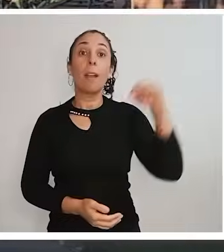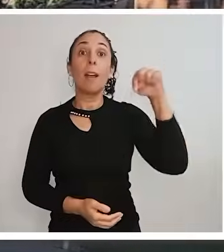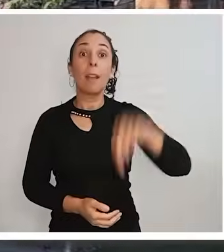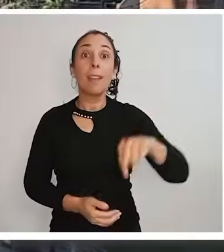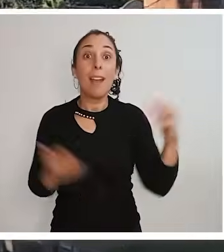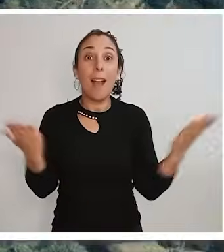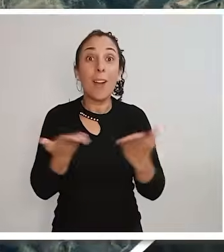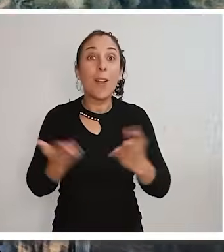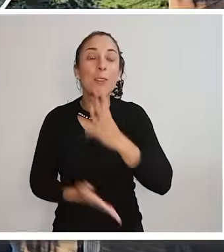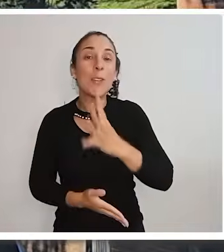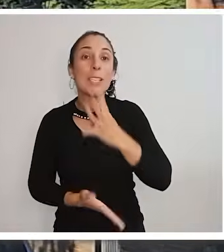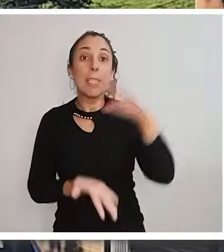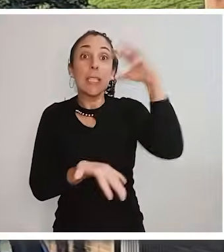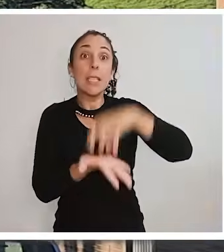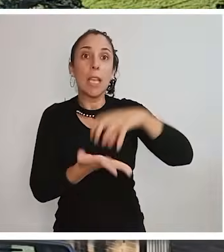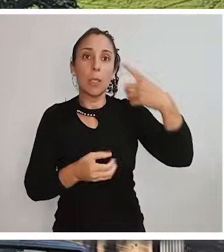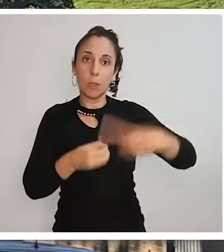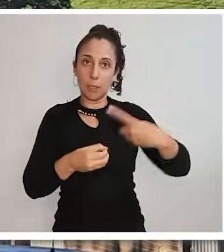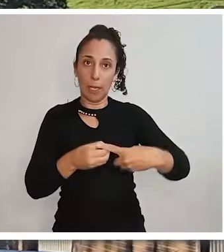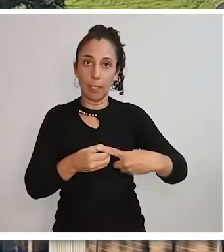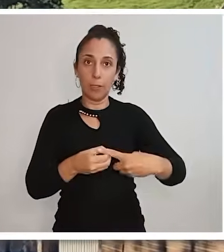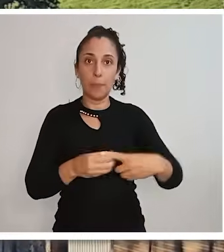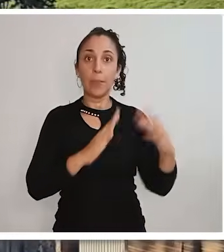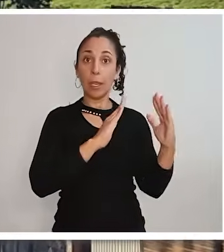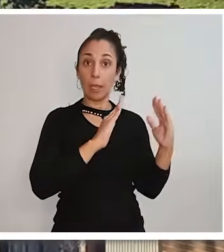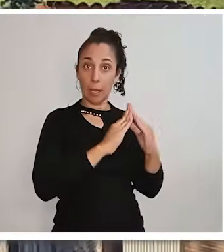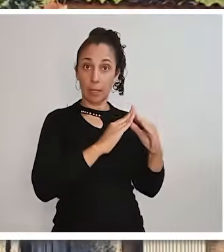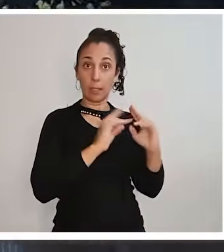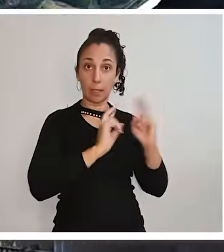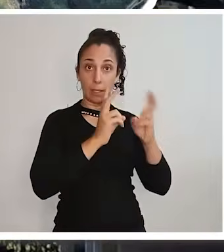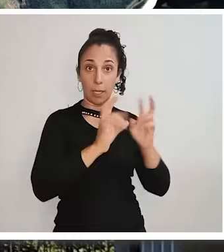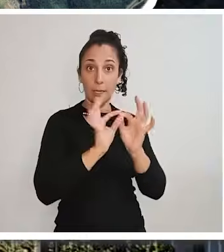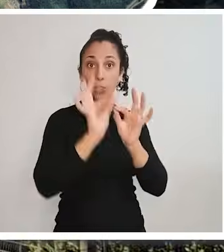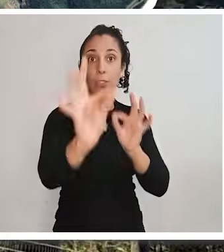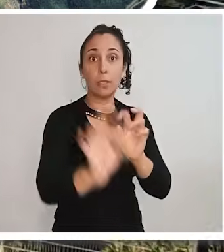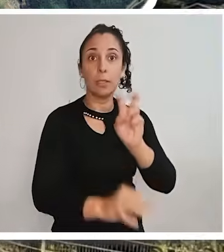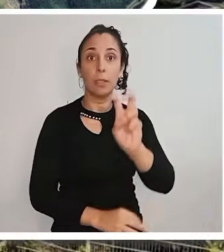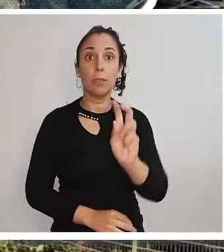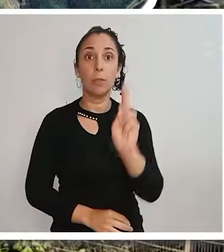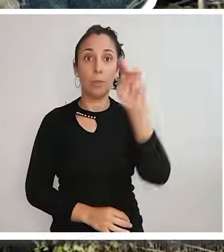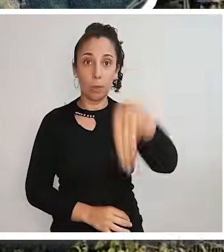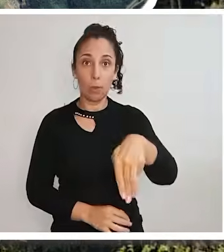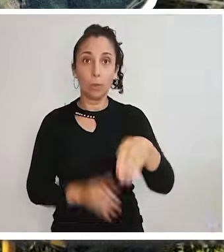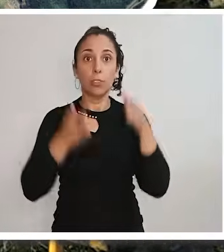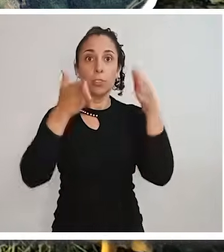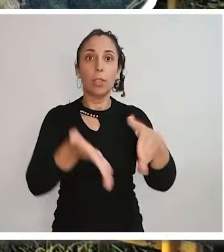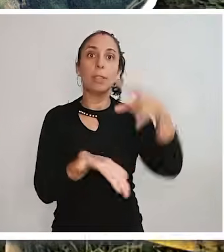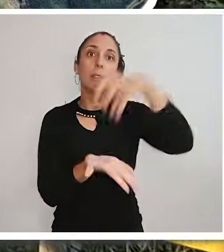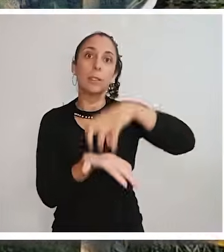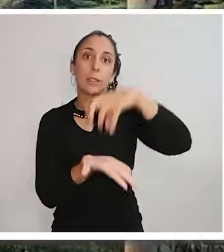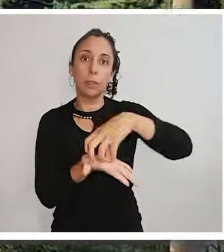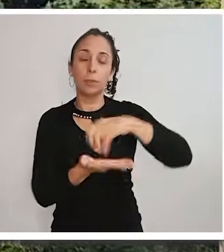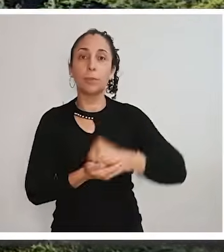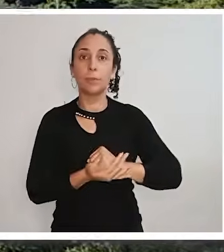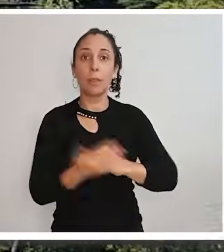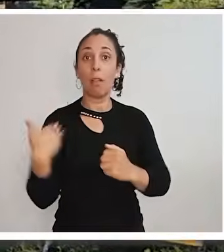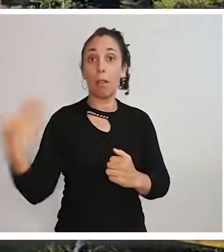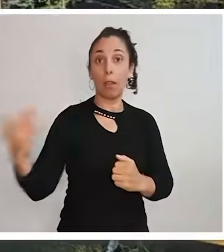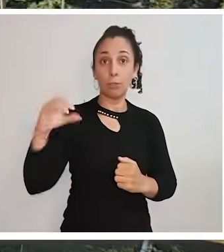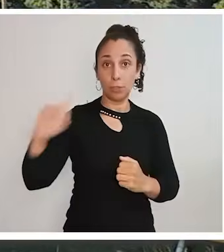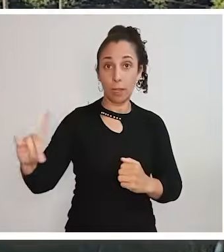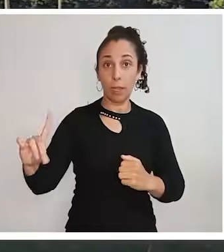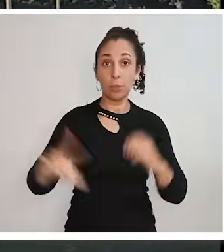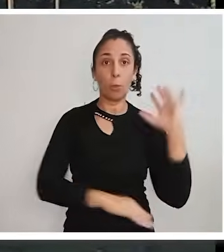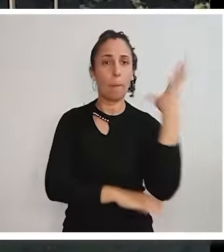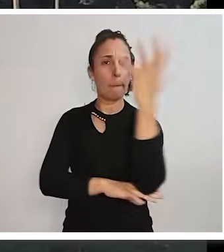E chegou a hora de conhecer o centro da cidade, que fica a apenas 5 quilômetros da estação ferroviária de Chiador. Logo na chegada do